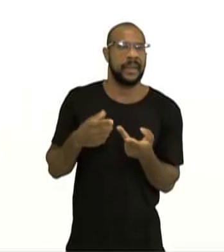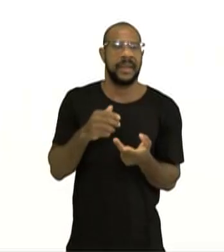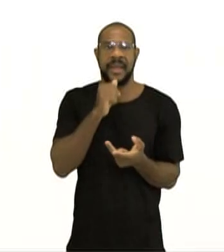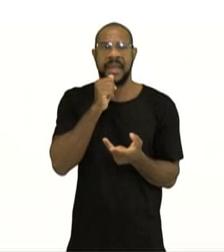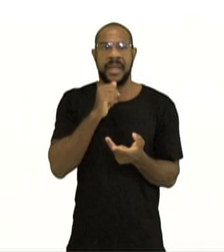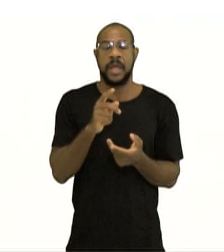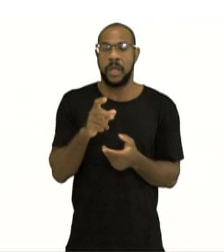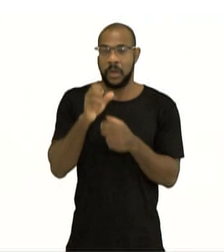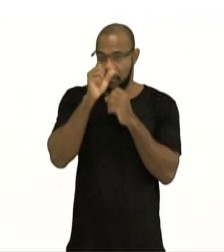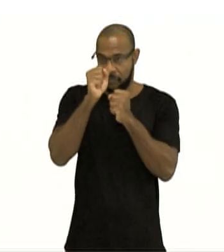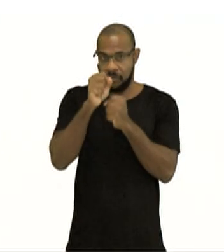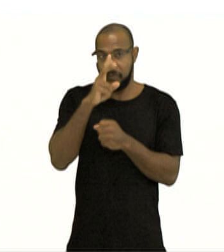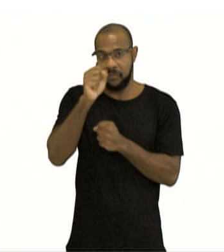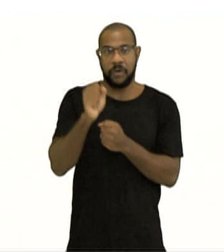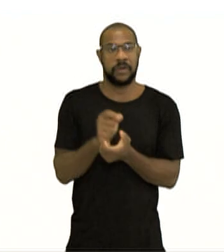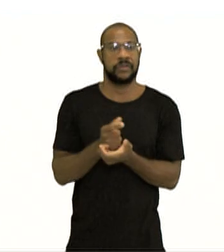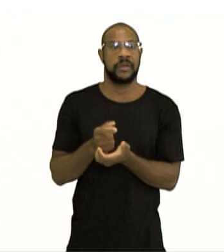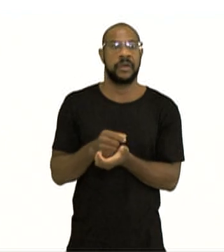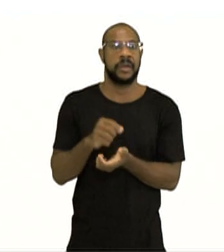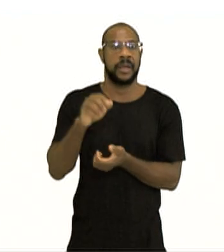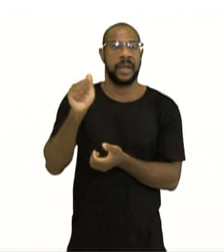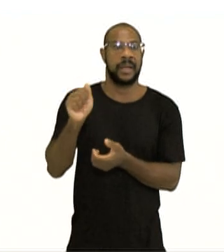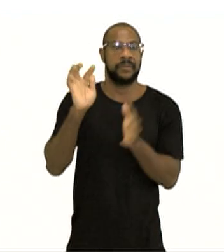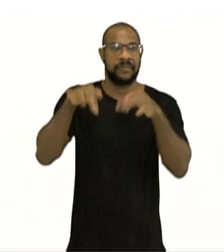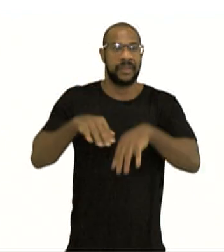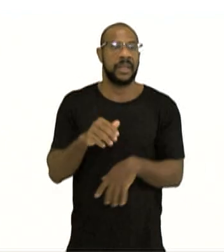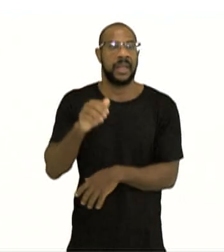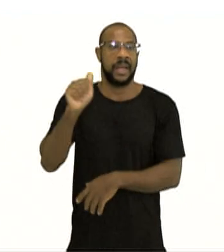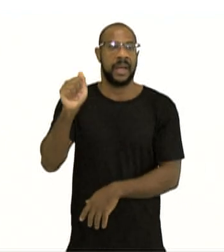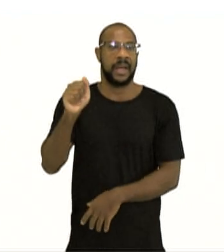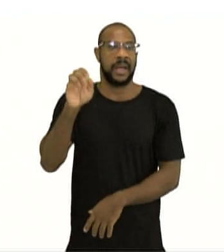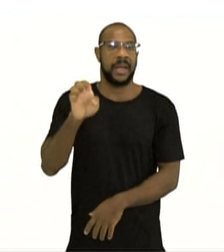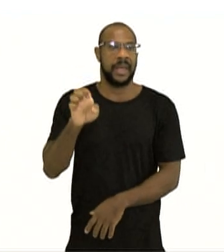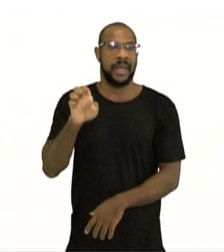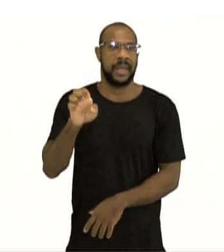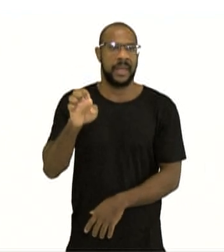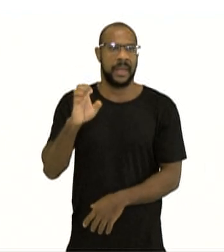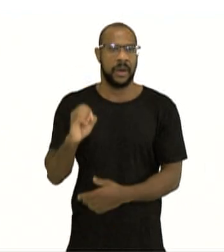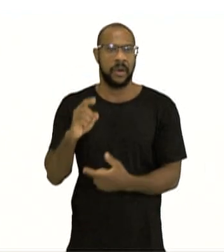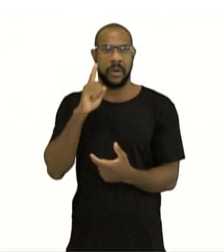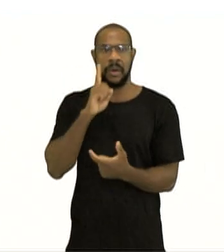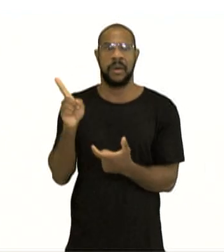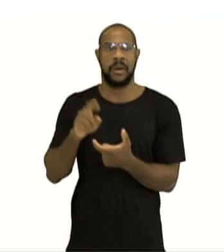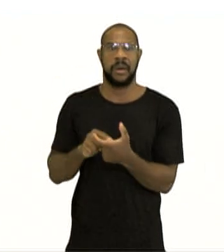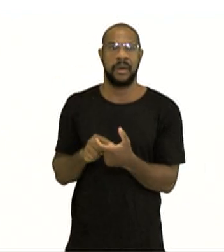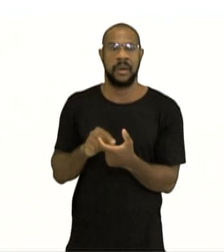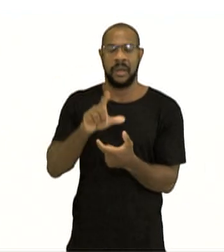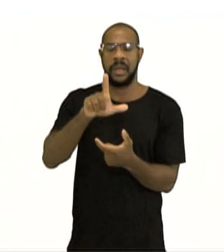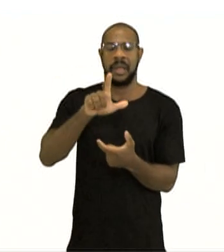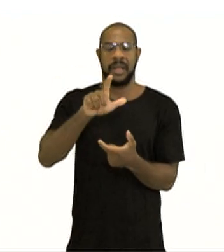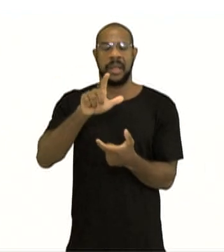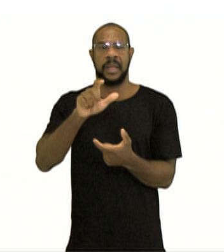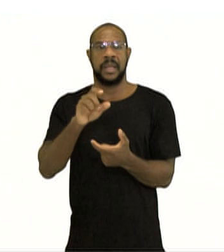a, e, i, o. Ó, dó, ré, lá.